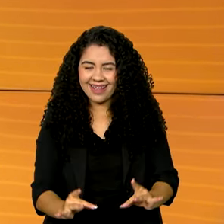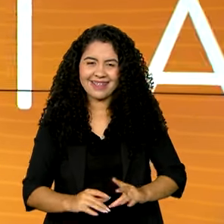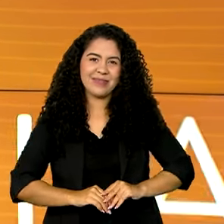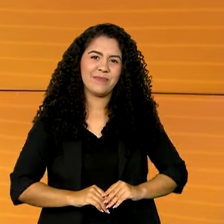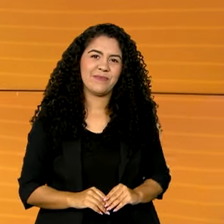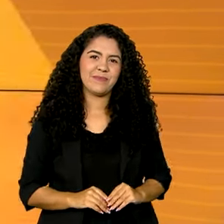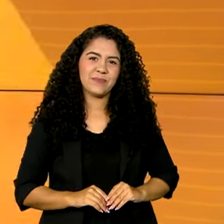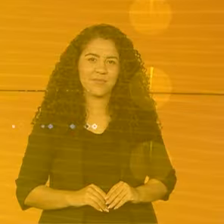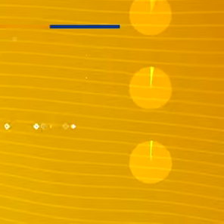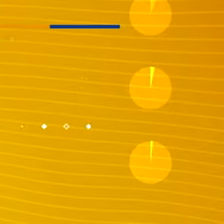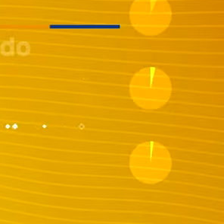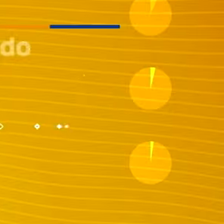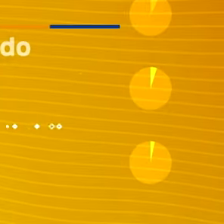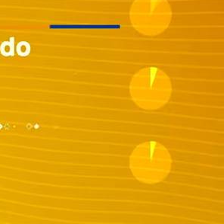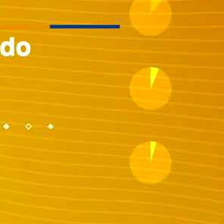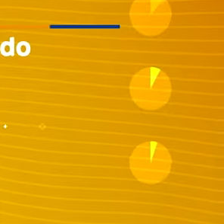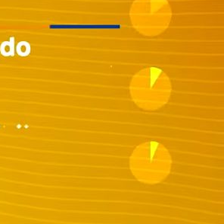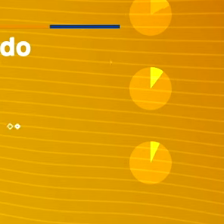já.